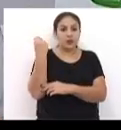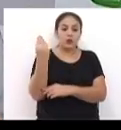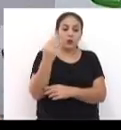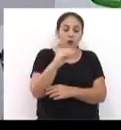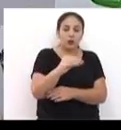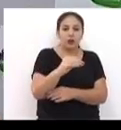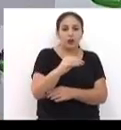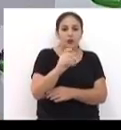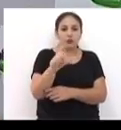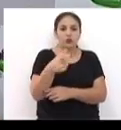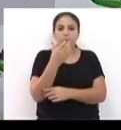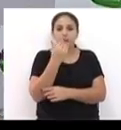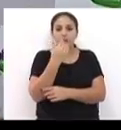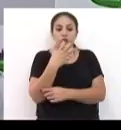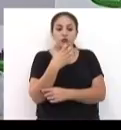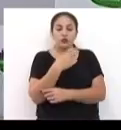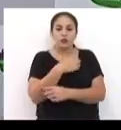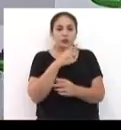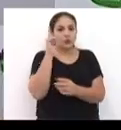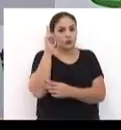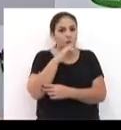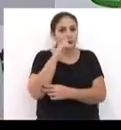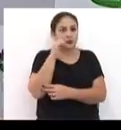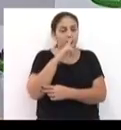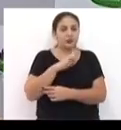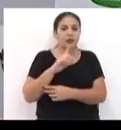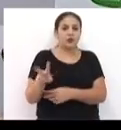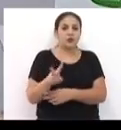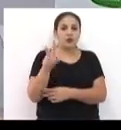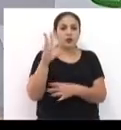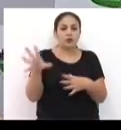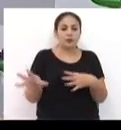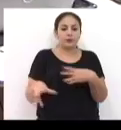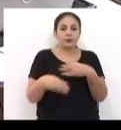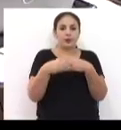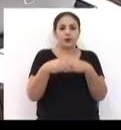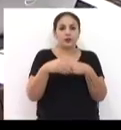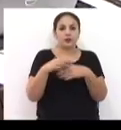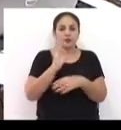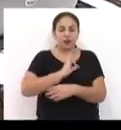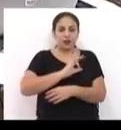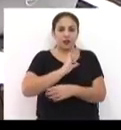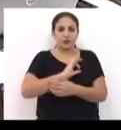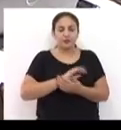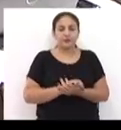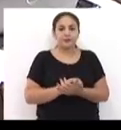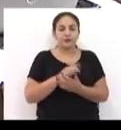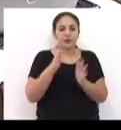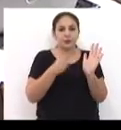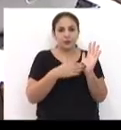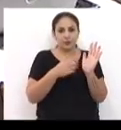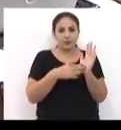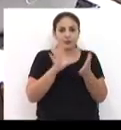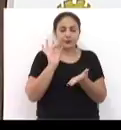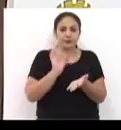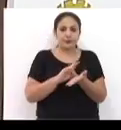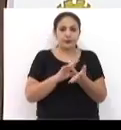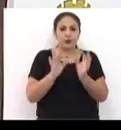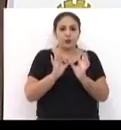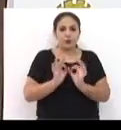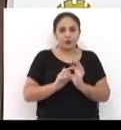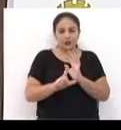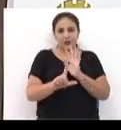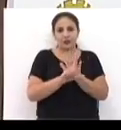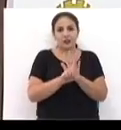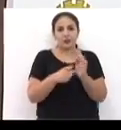Alimentação numa forma de eles poderem ter um valor agregado ao seu salário. Para que a proposta seja efetivada, o